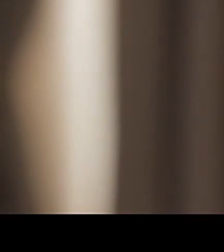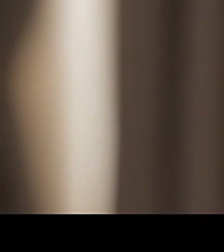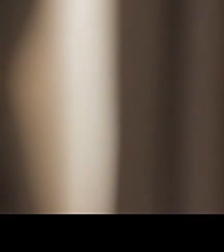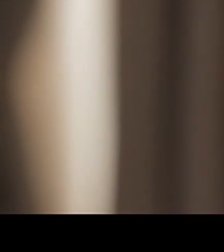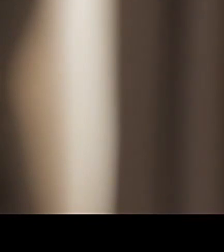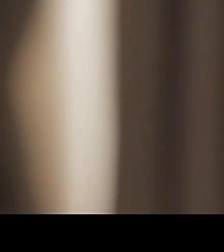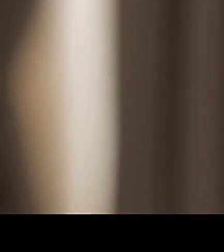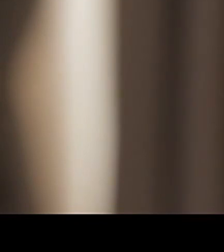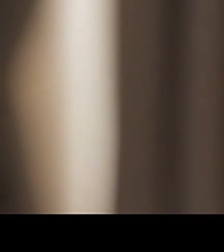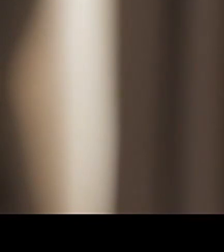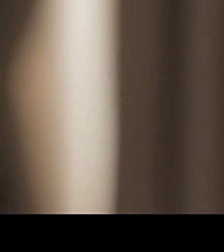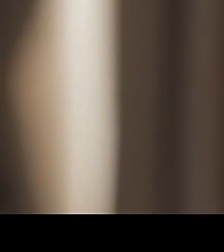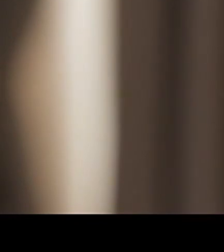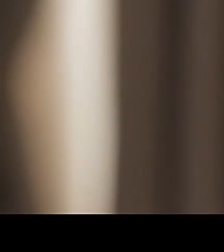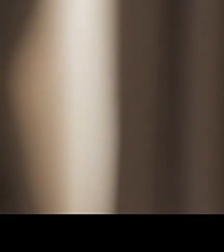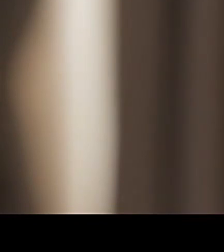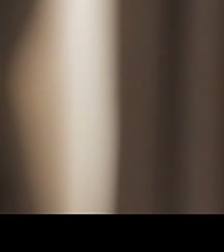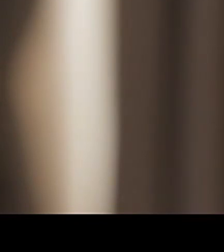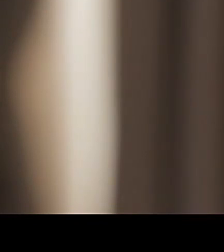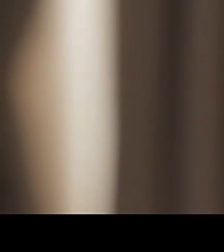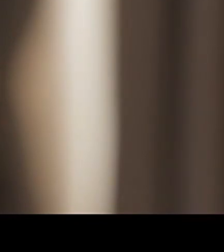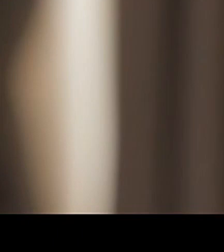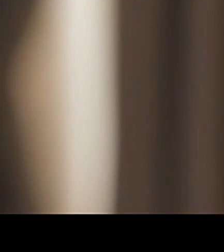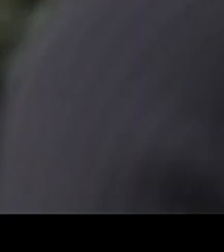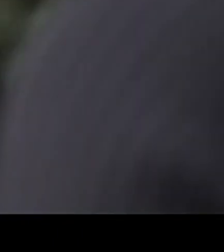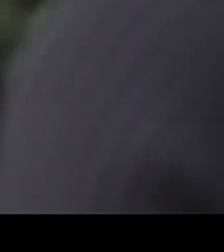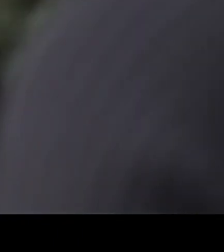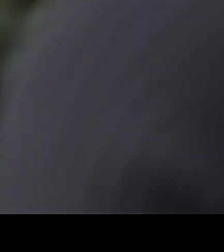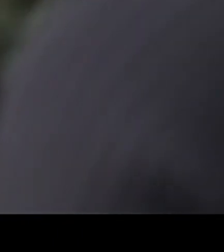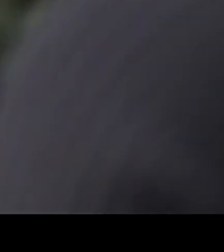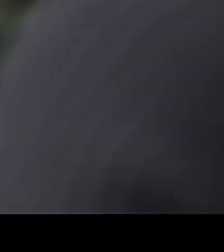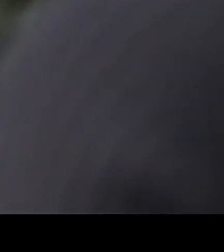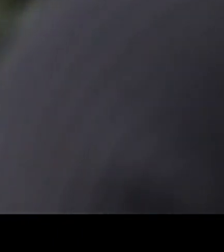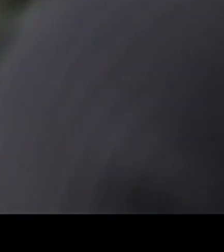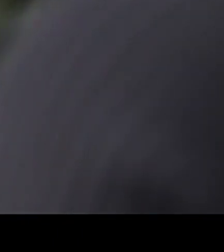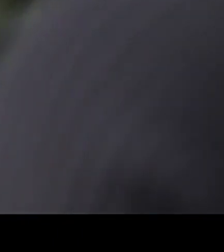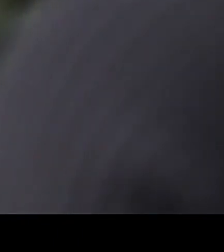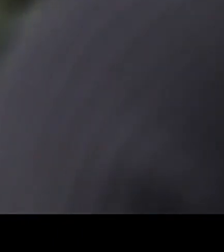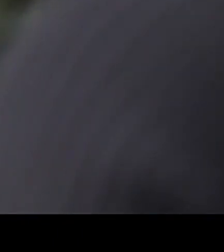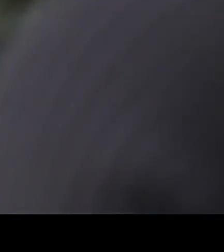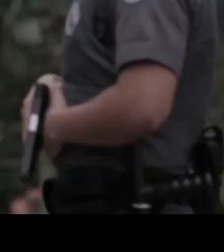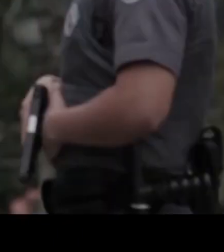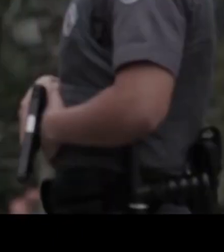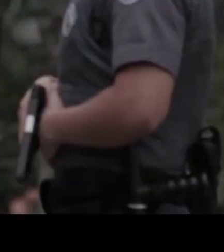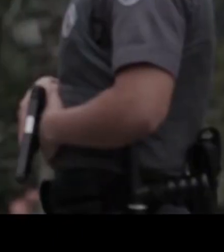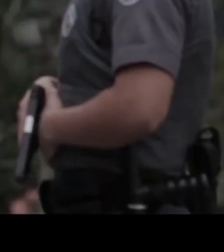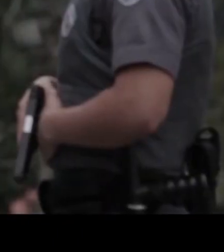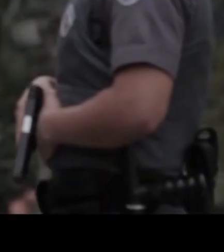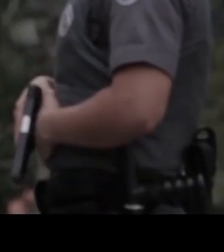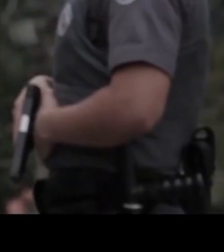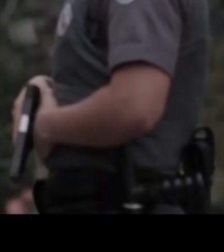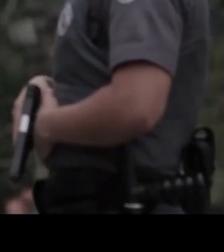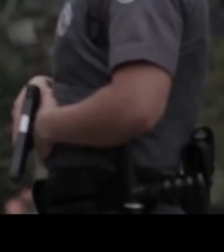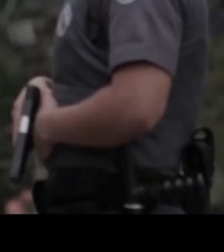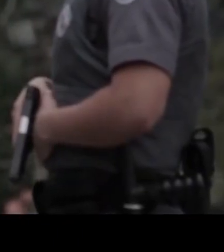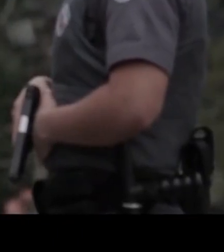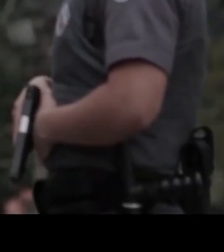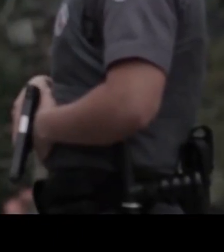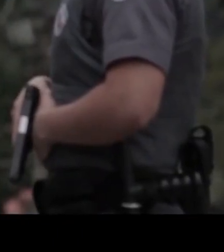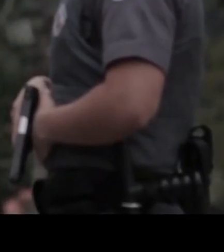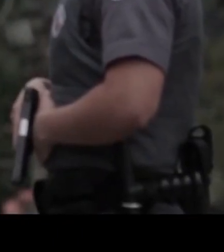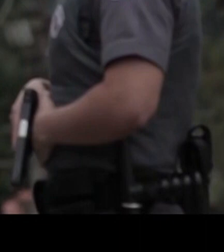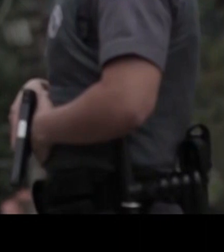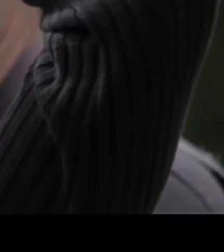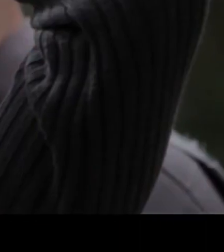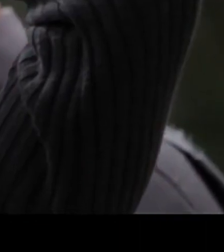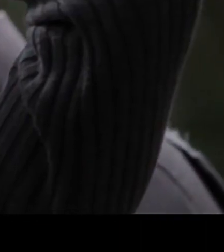está acostumada com aquele procedimento, então isso gera uma tensão. Mas o que fazer quando for abordado pela polícia militar?